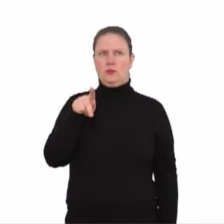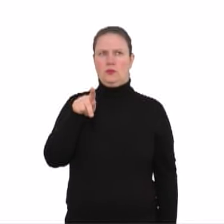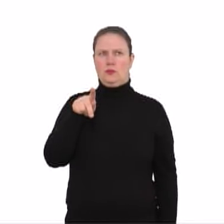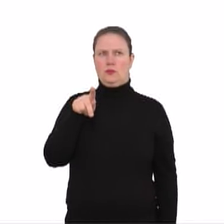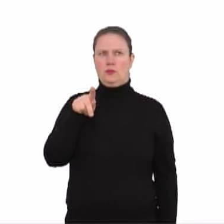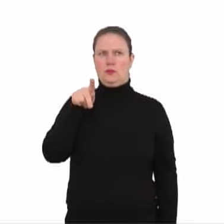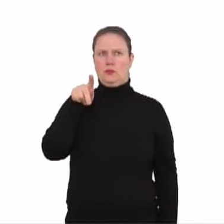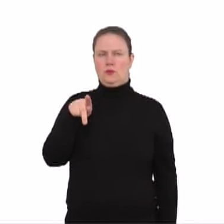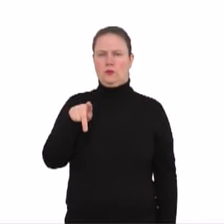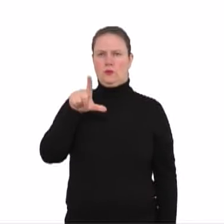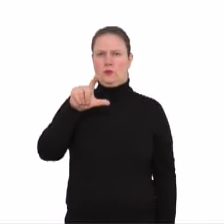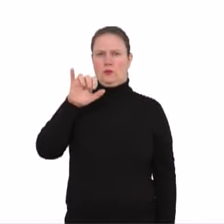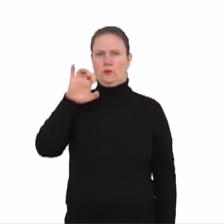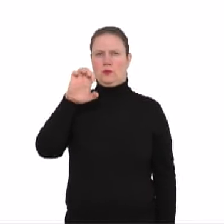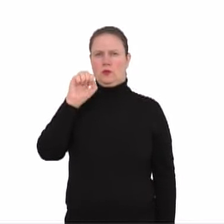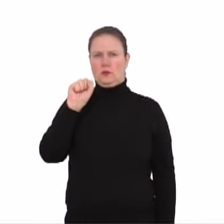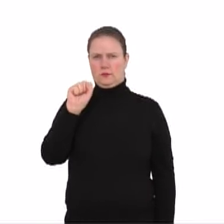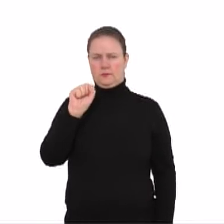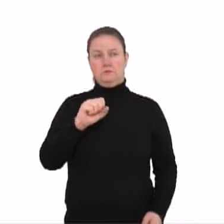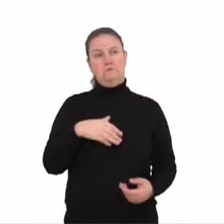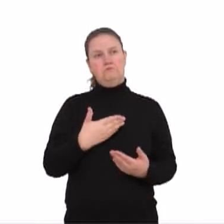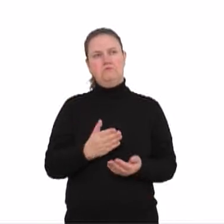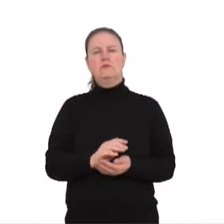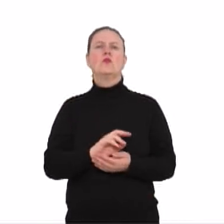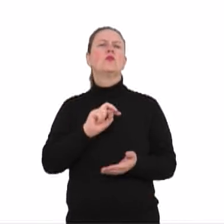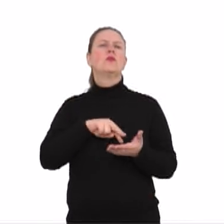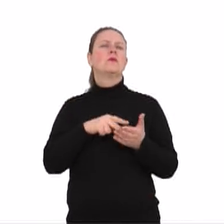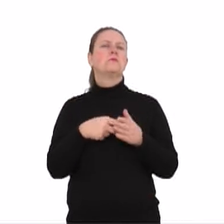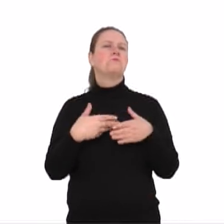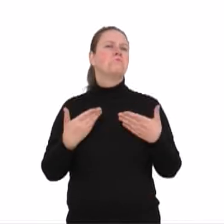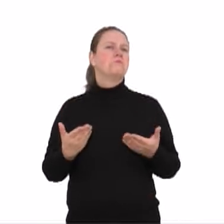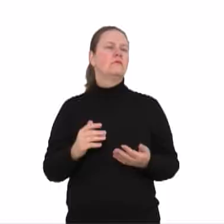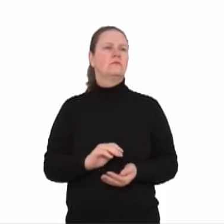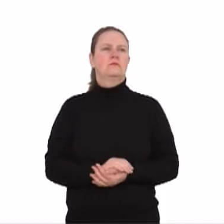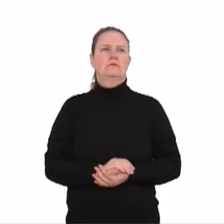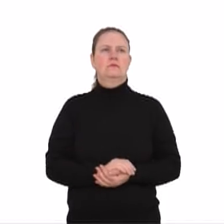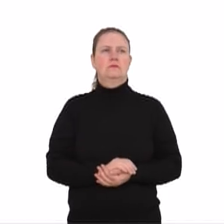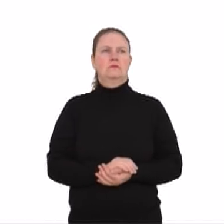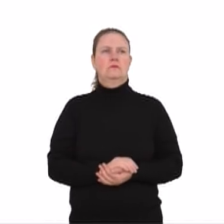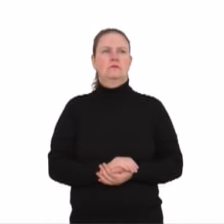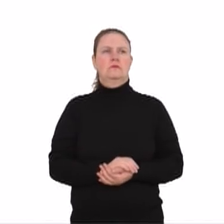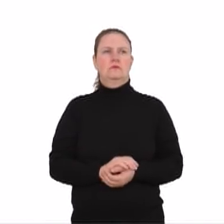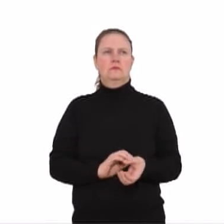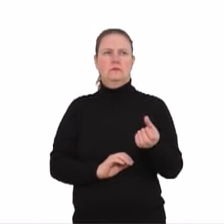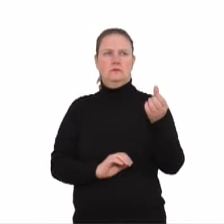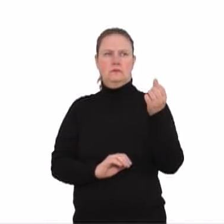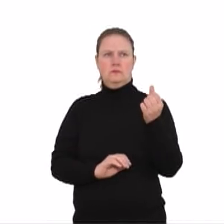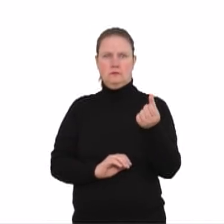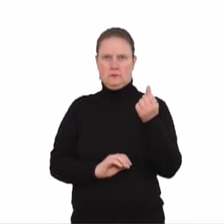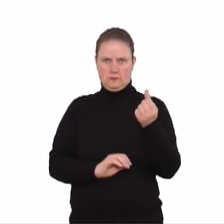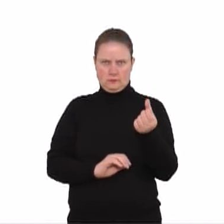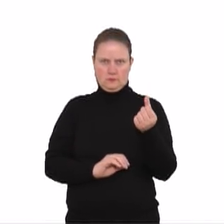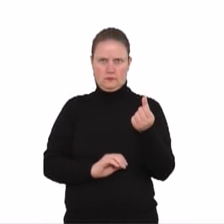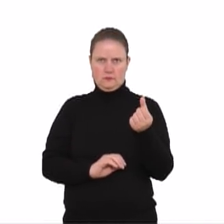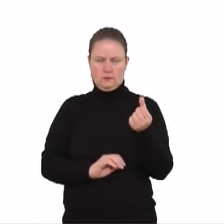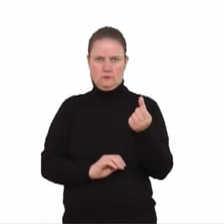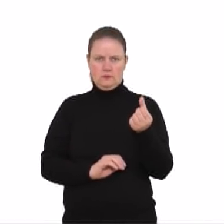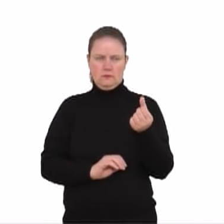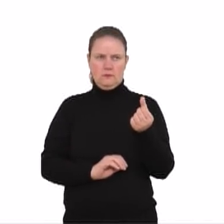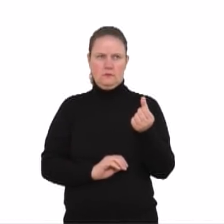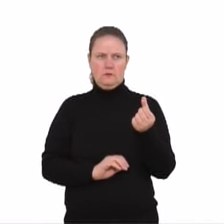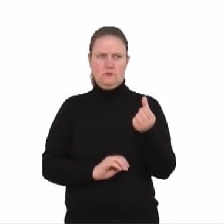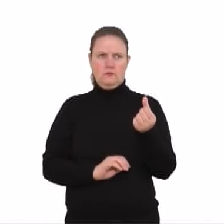place. Que é isso? E o 6, bem parecido com o português, né? Palavras bem cognatas. Plan